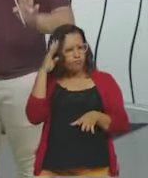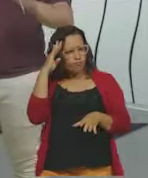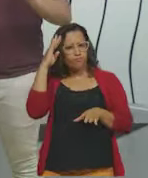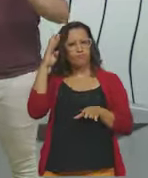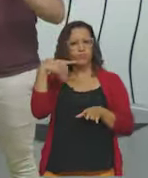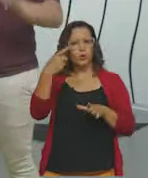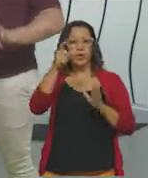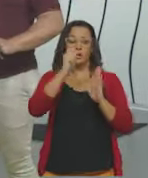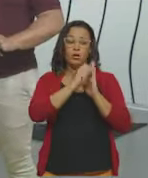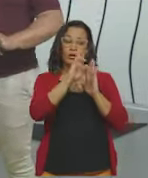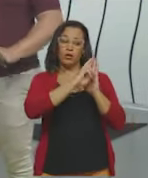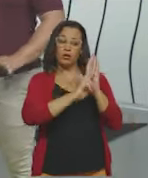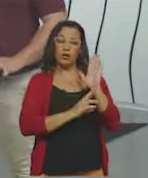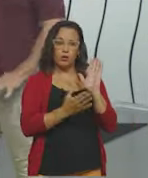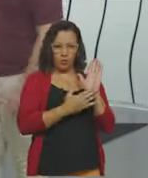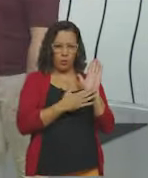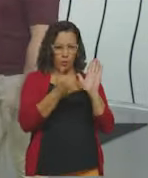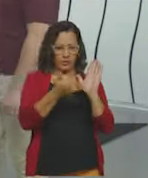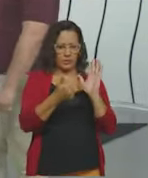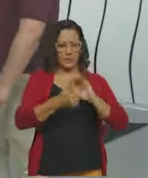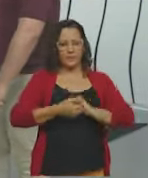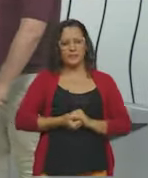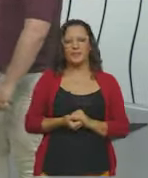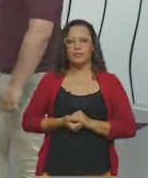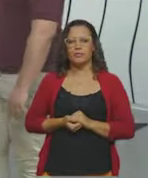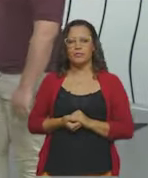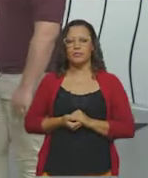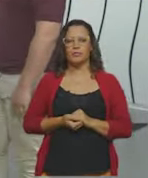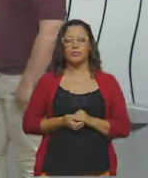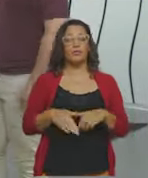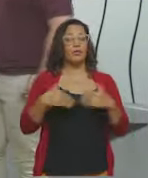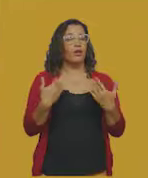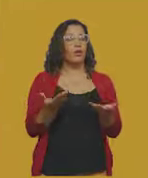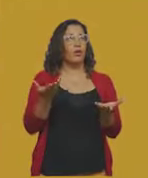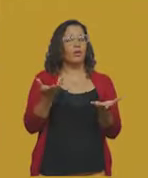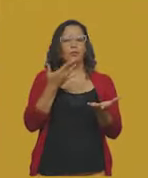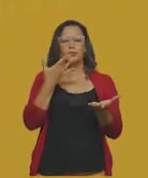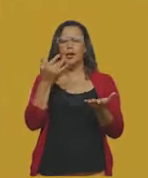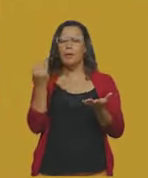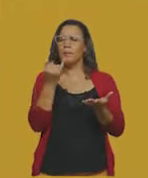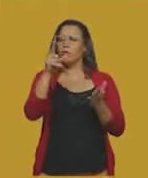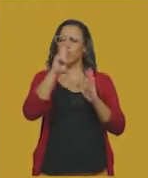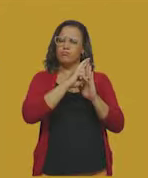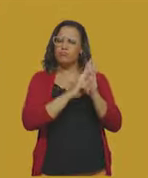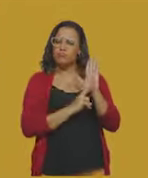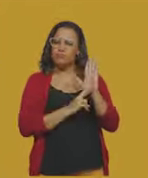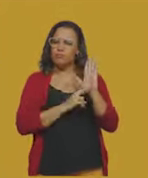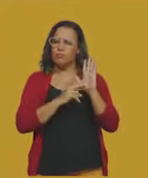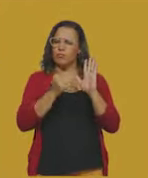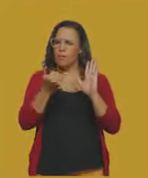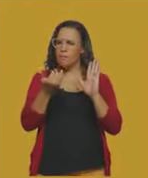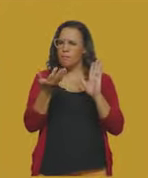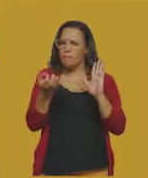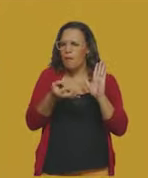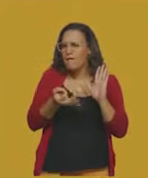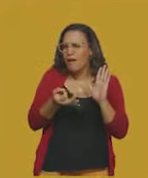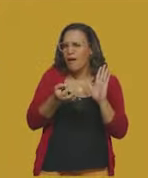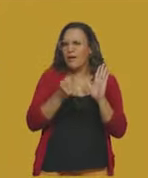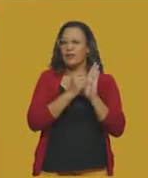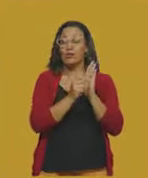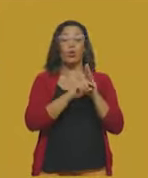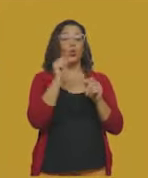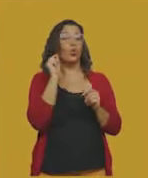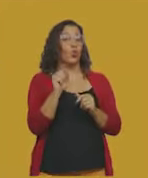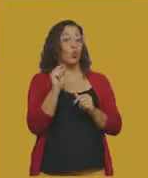da nossa proposta de intervenção, tá? O que se espera de uma proposta de intervenção bem elaborada está ancorado